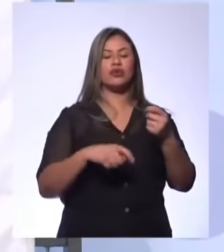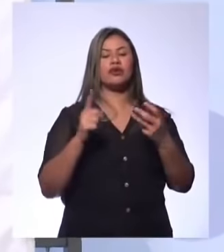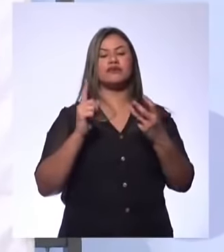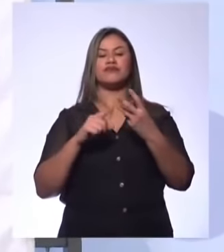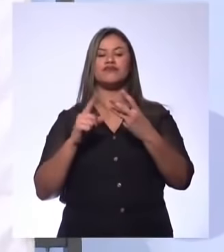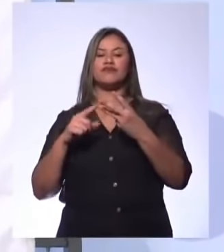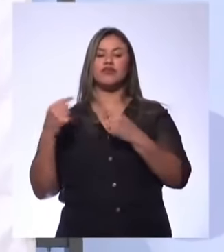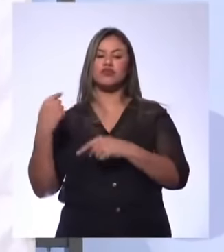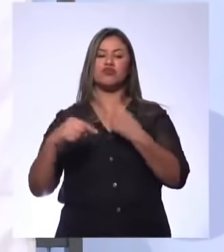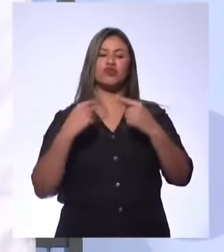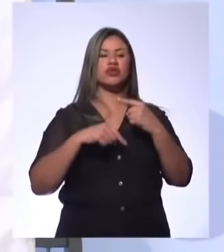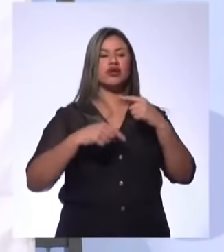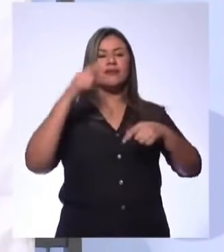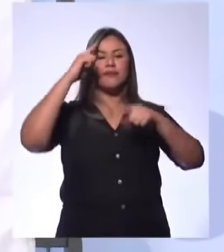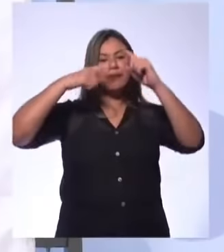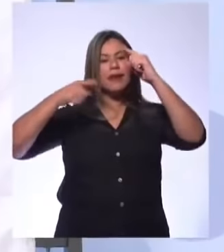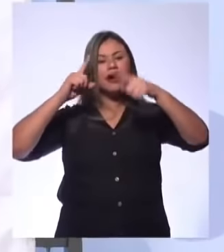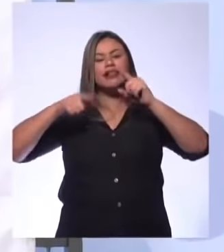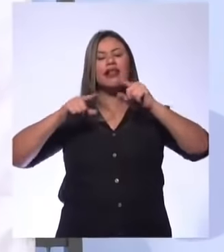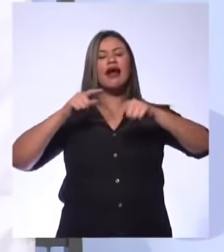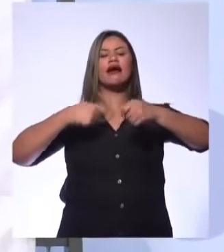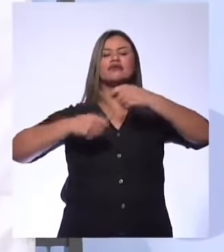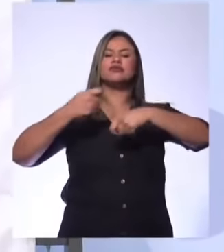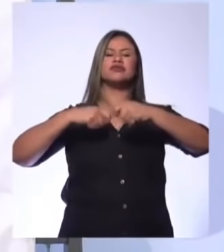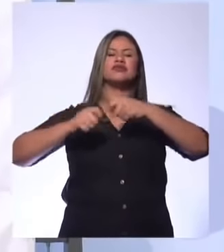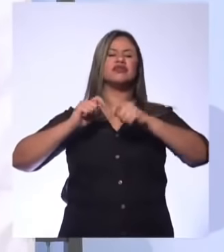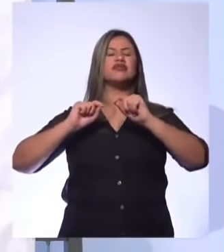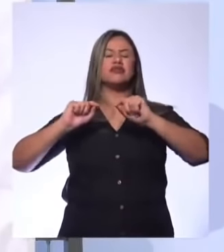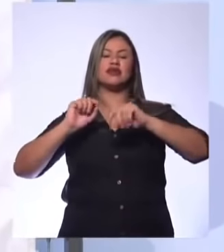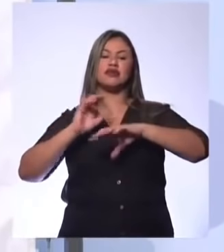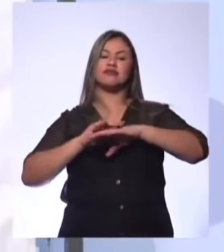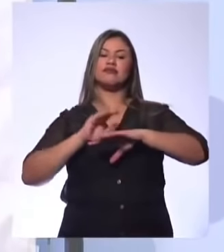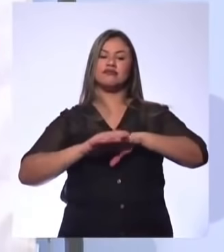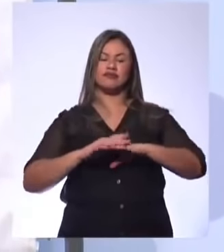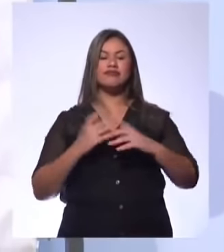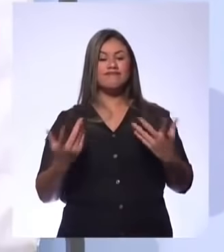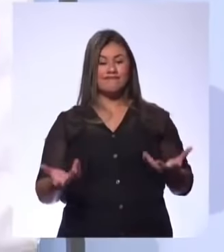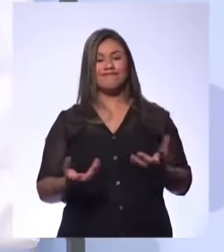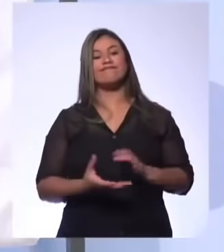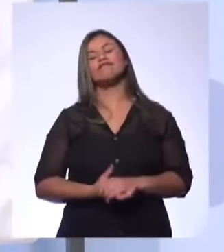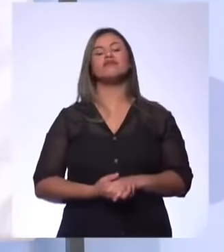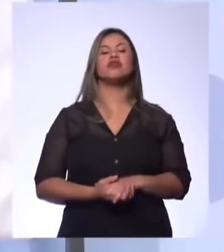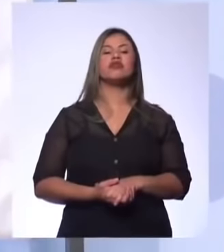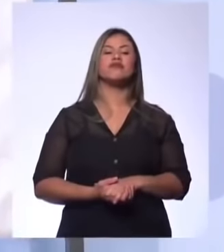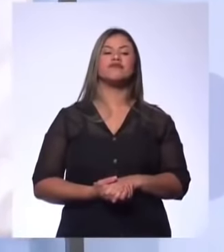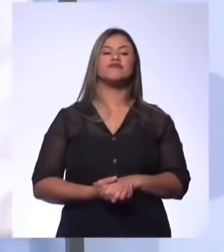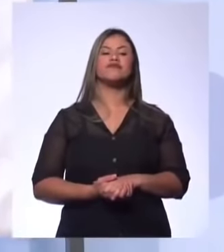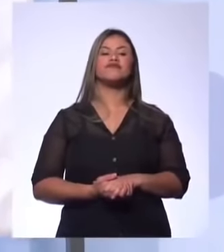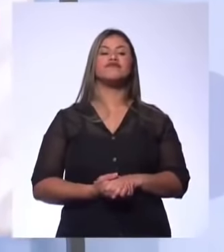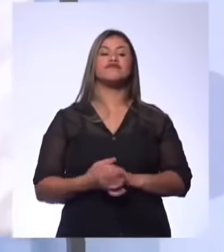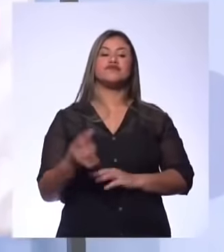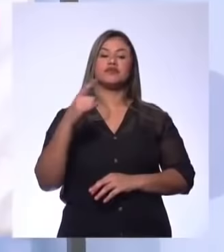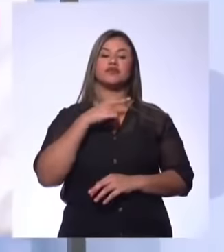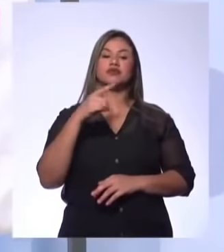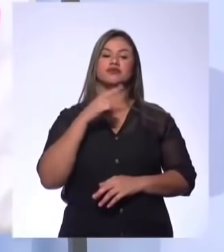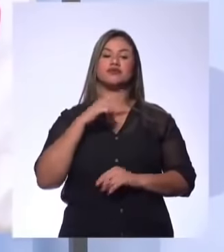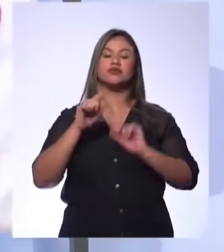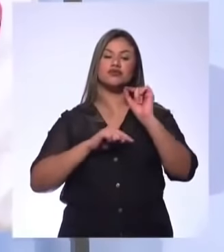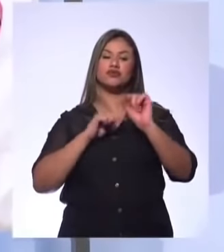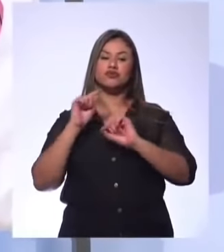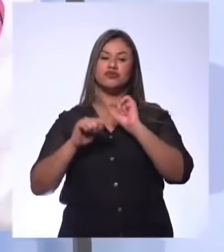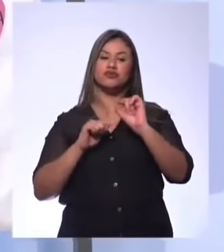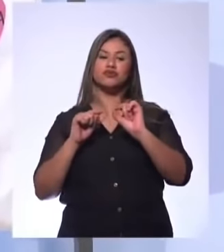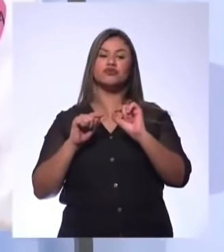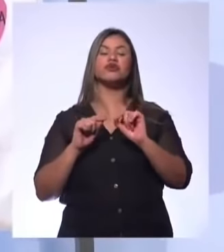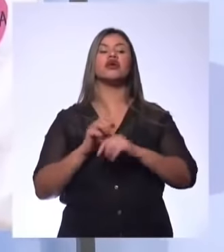política, quem vai mandar, quem vai administrar, muda tudo, está bem? E também nós temos o Império,